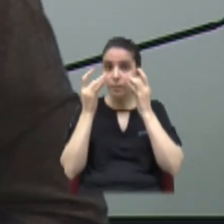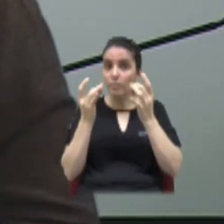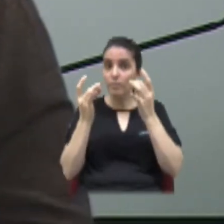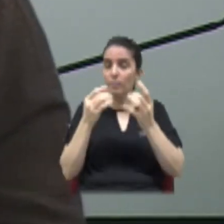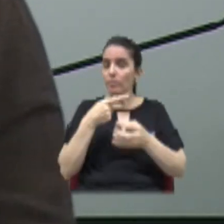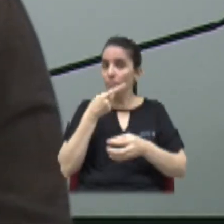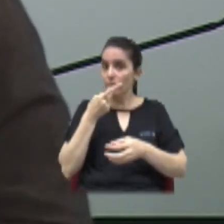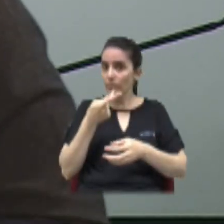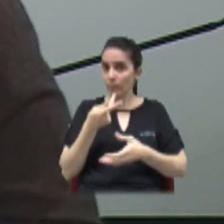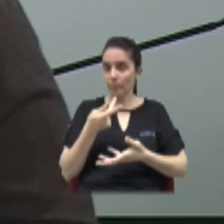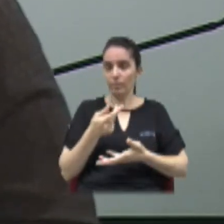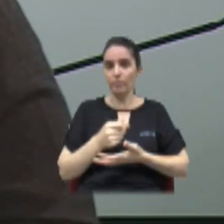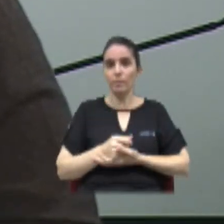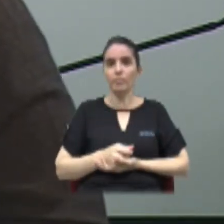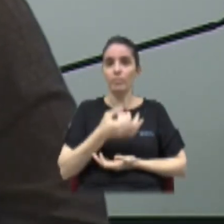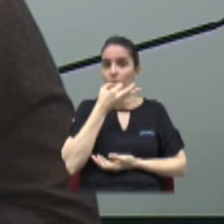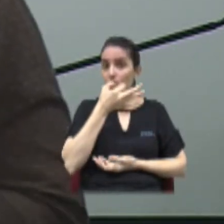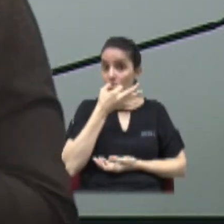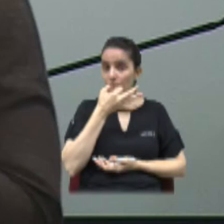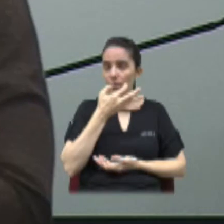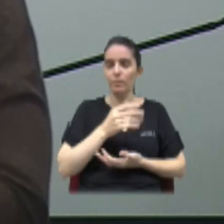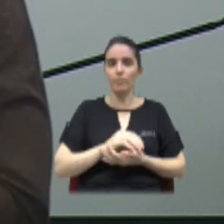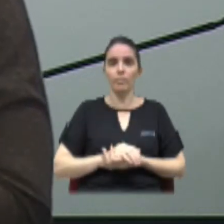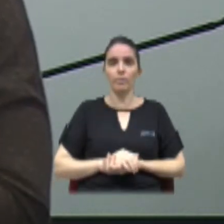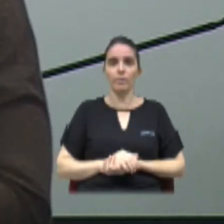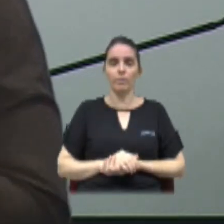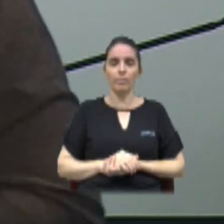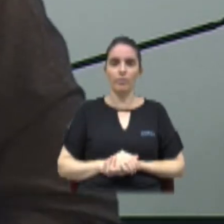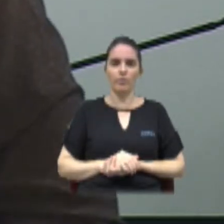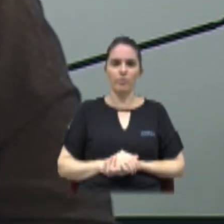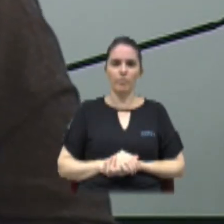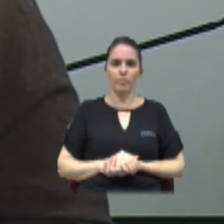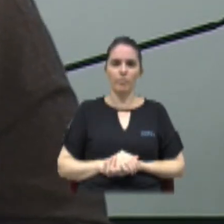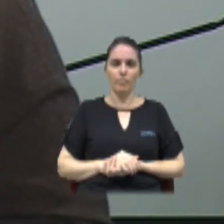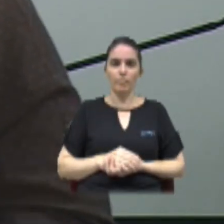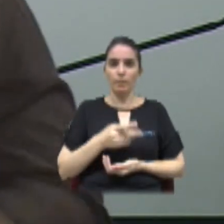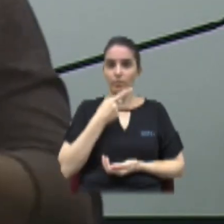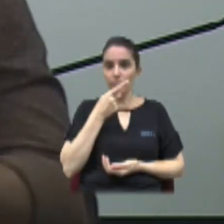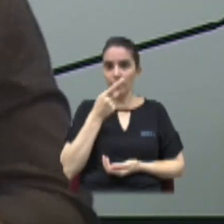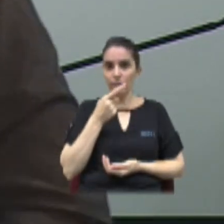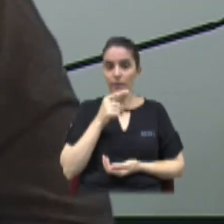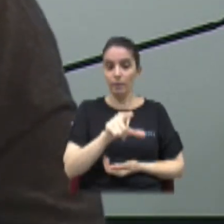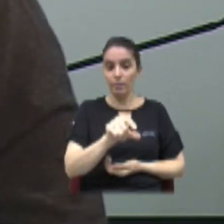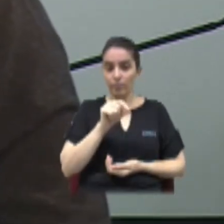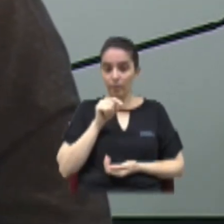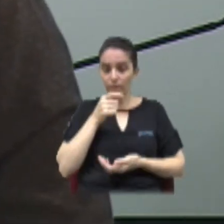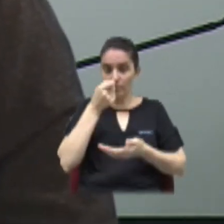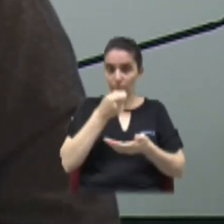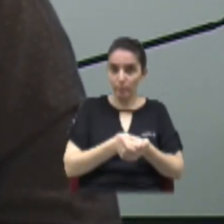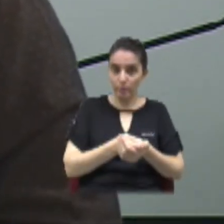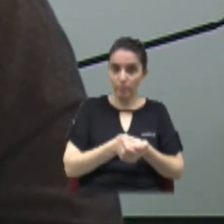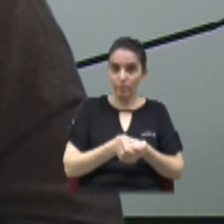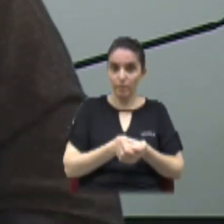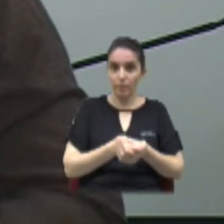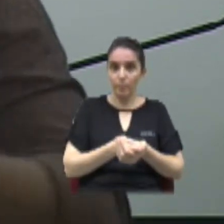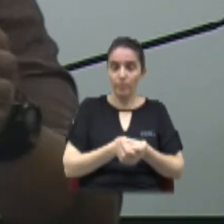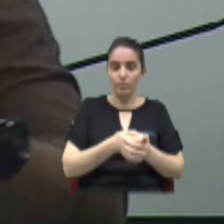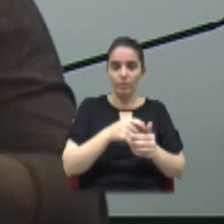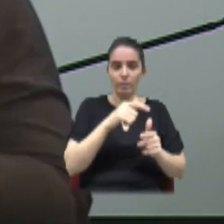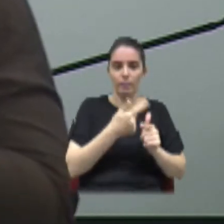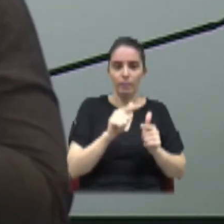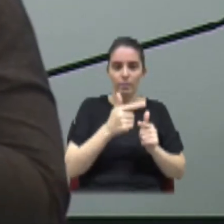o microfone aqui nesse plenário ou qualquer lugar que estejamos, ainda mais por conta de estarmos